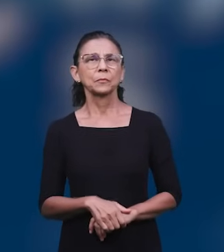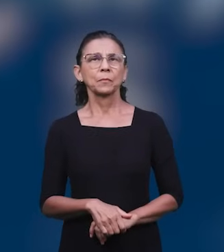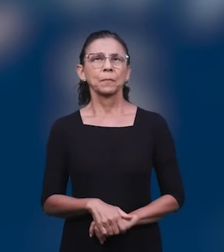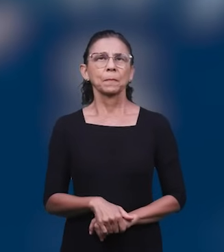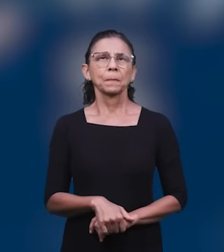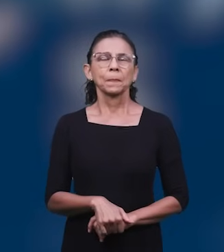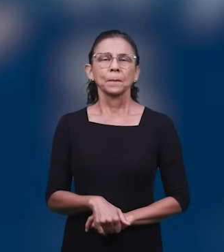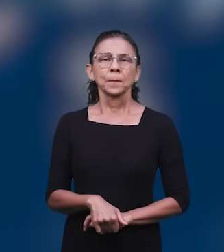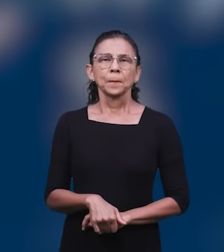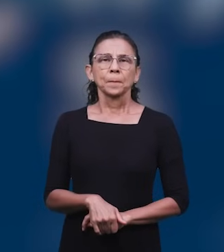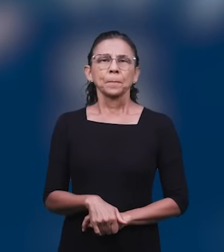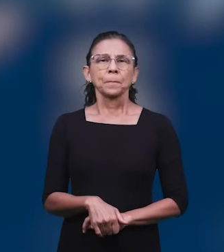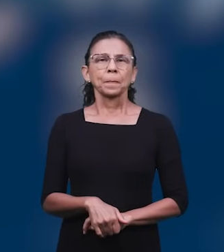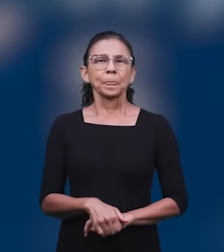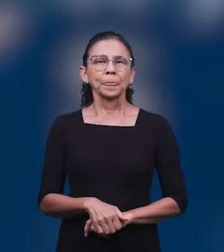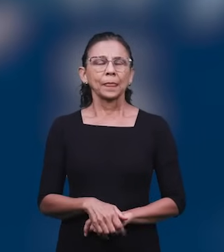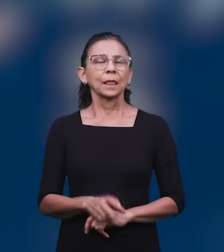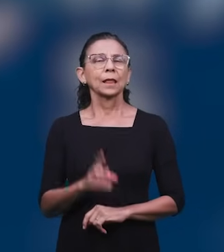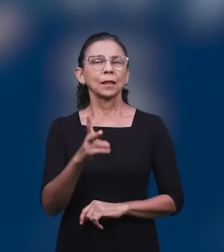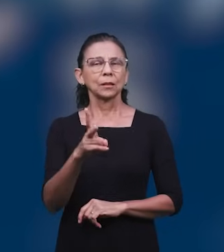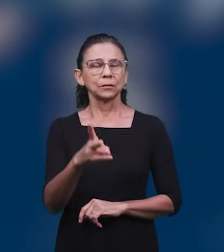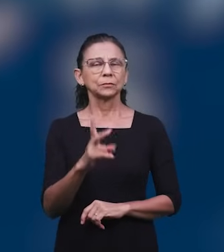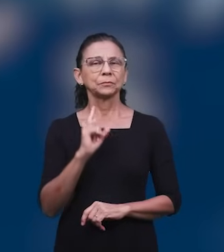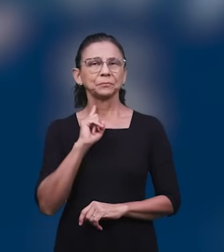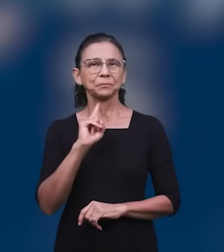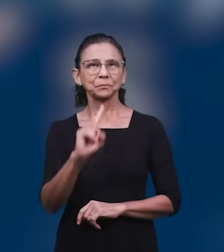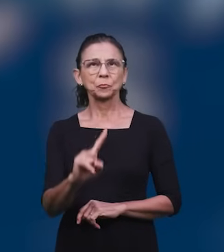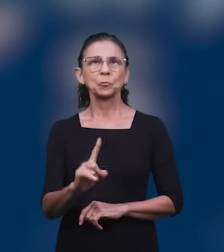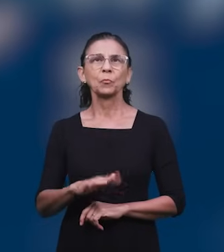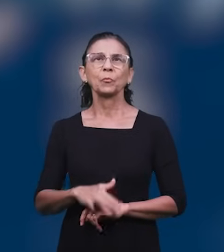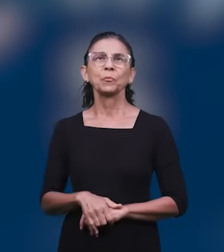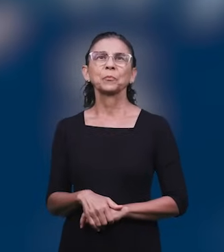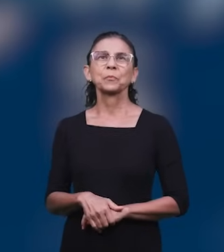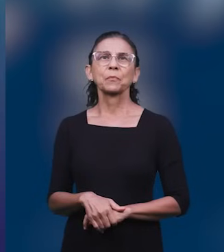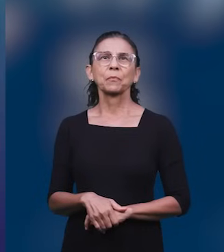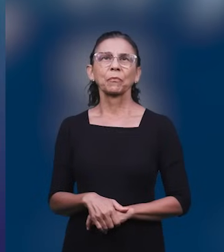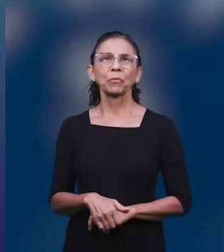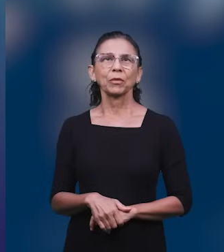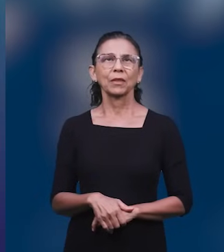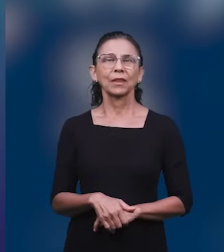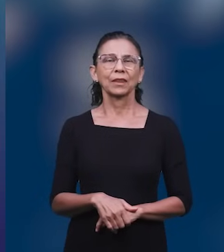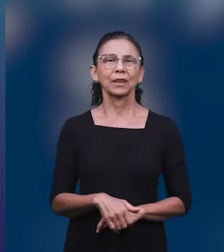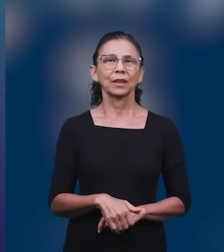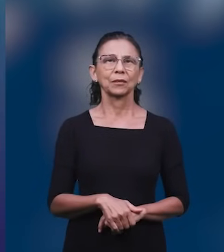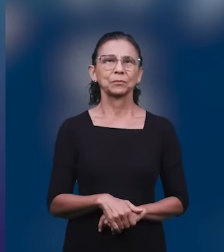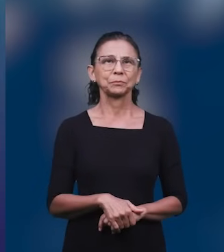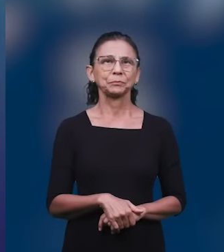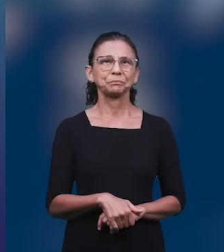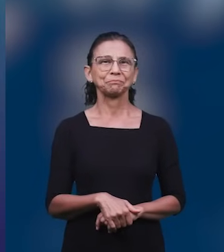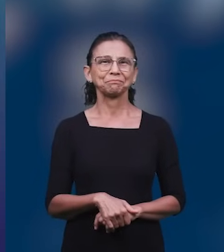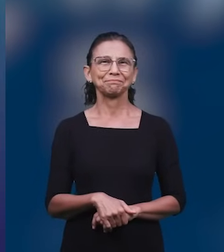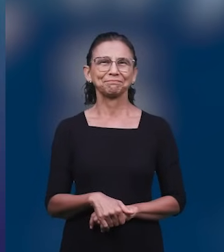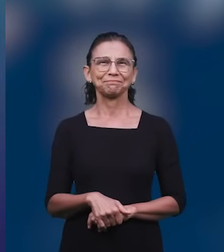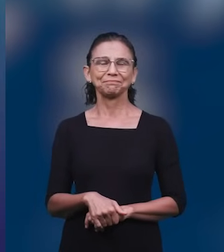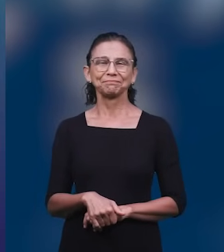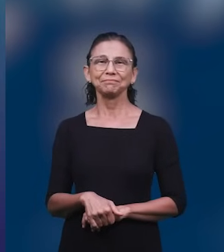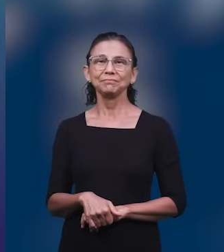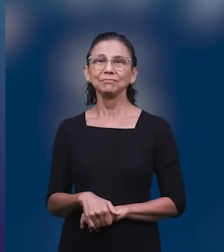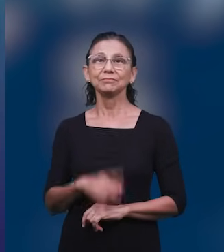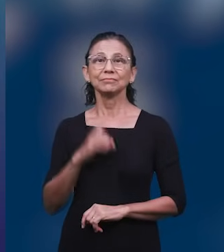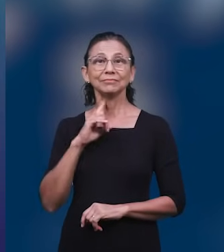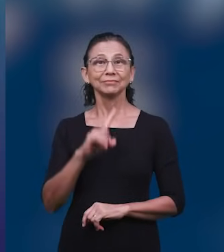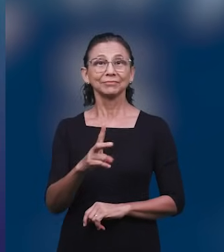Igreja Datas, em Montes Claros, Minas Gerais, evangelização também com os nossos queridos irmãos. Evangelização com os irmãos da Igreja de